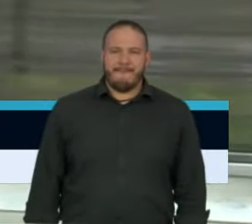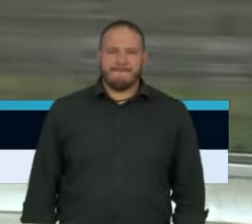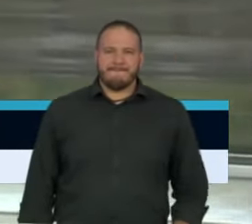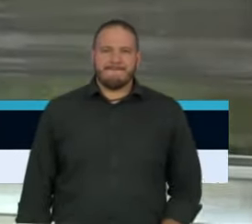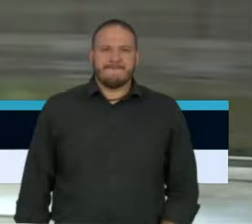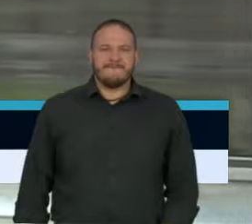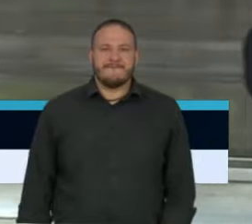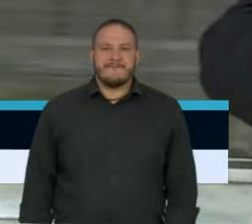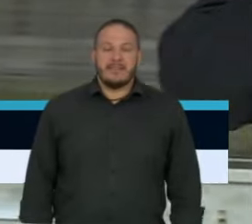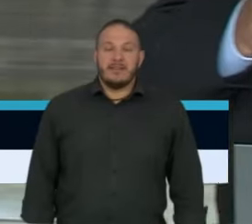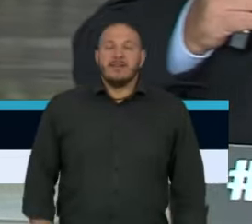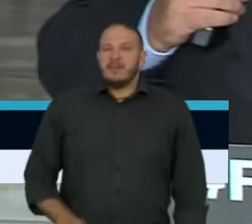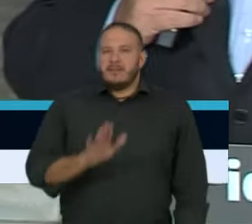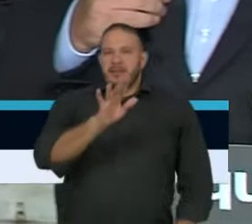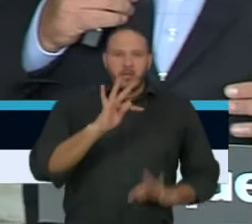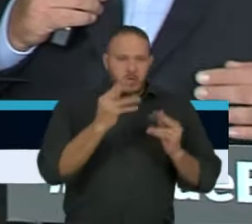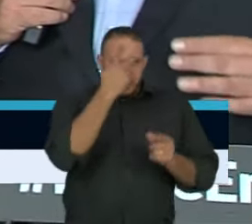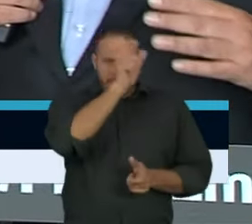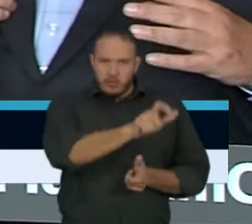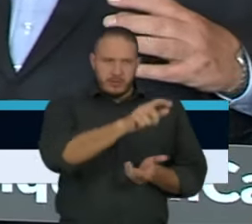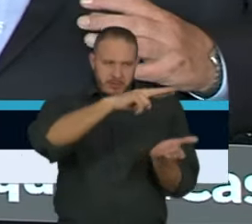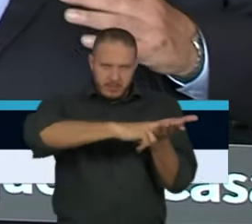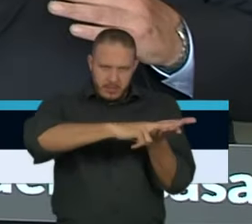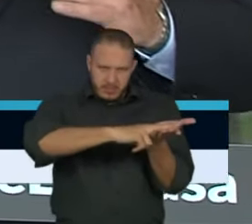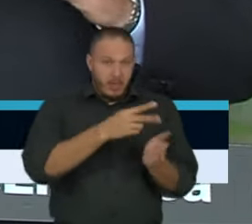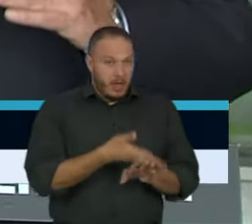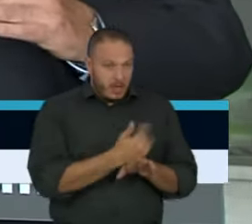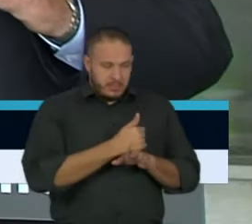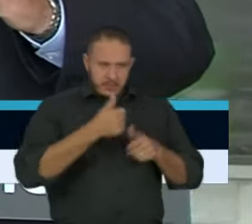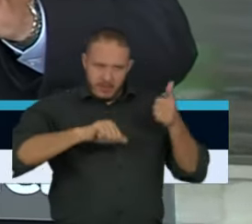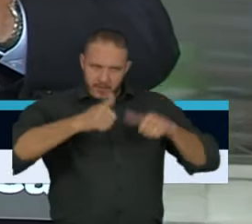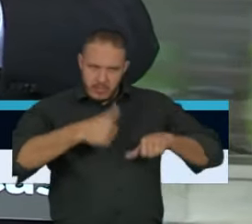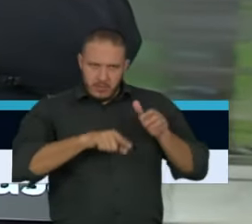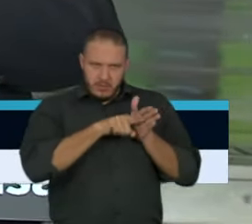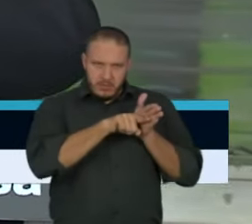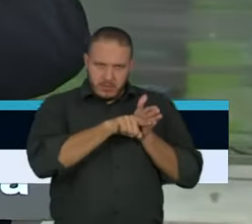por uma avaliação médica, ele acaba tendo